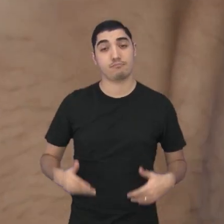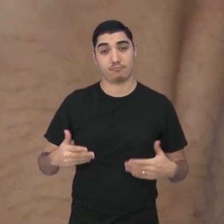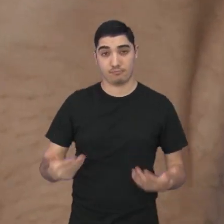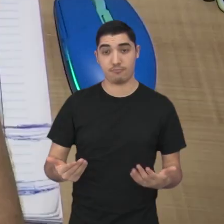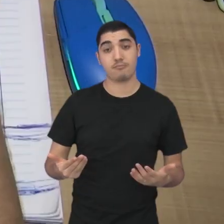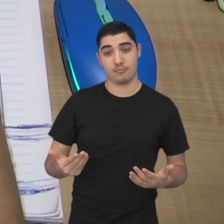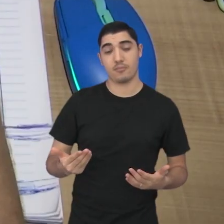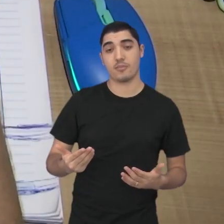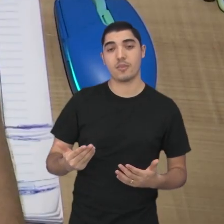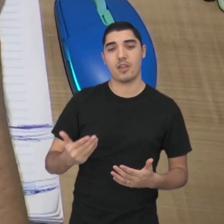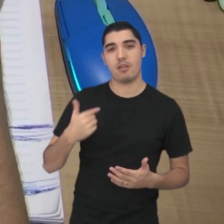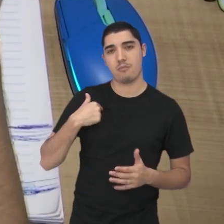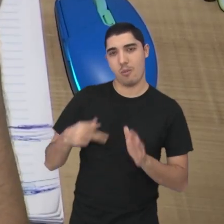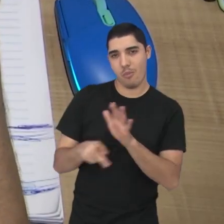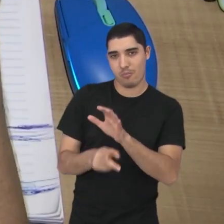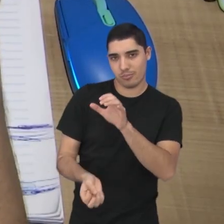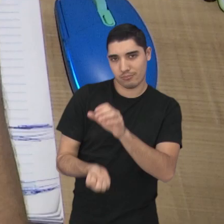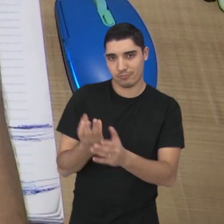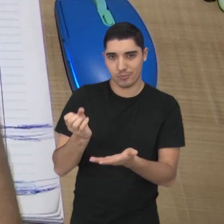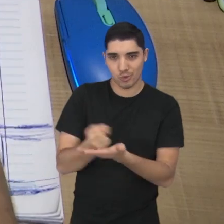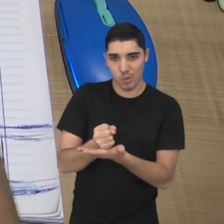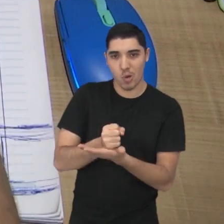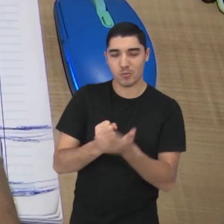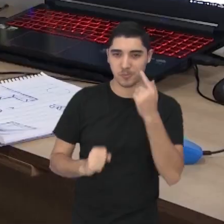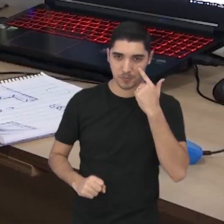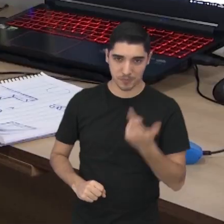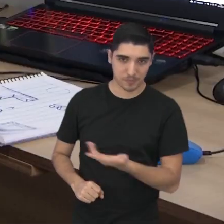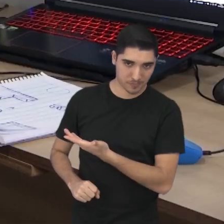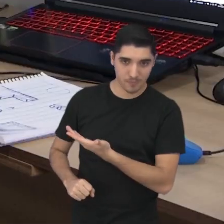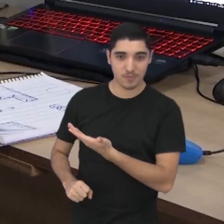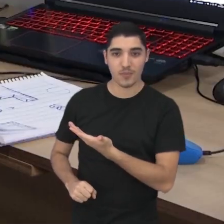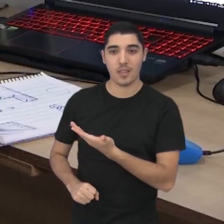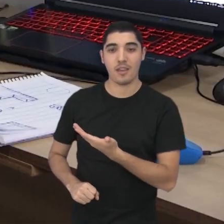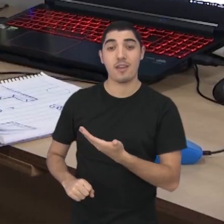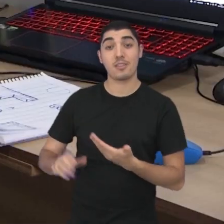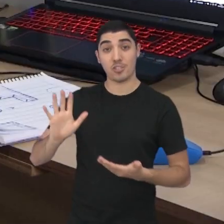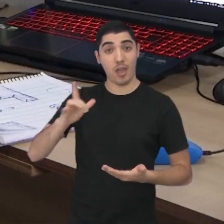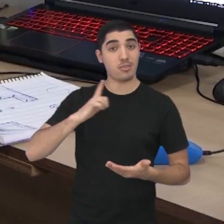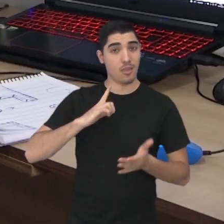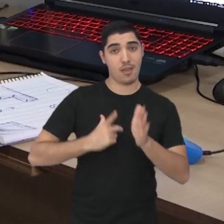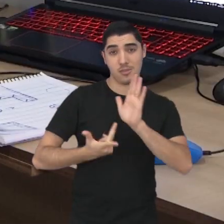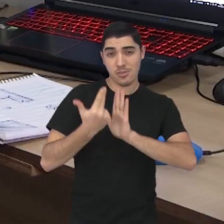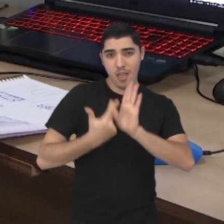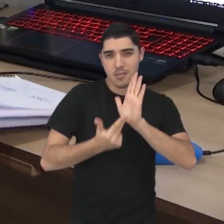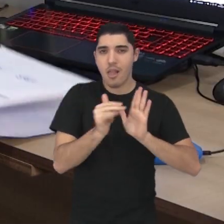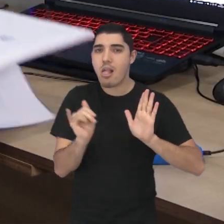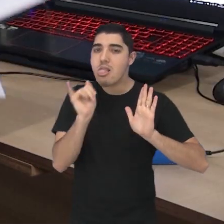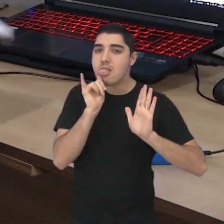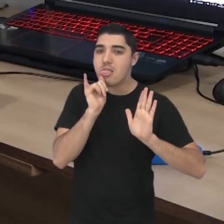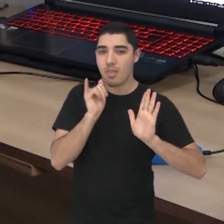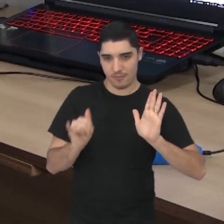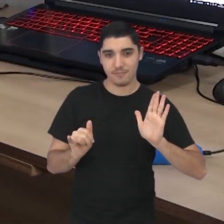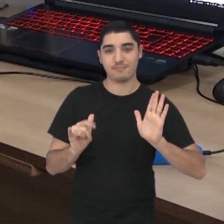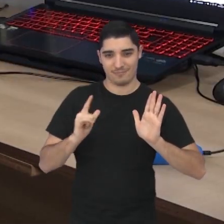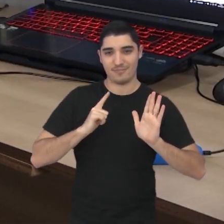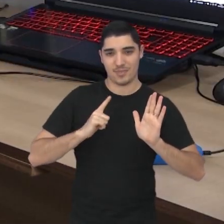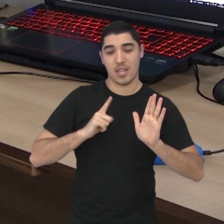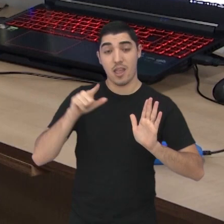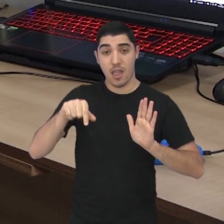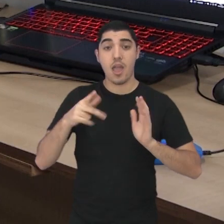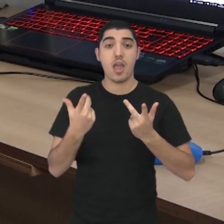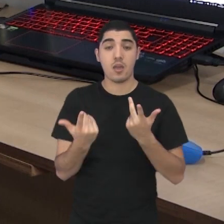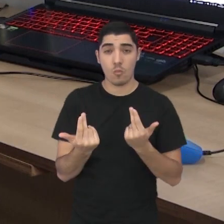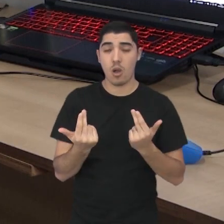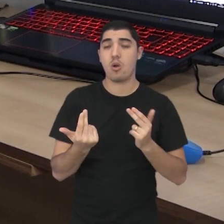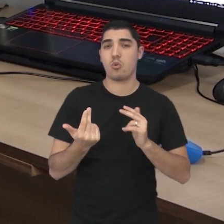Esse aqui é o Astral Adventure. A gente está desenvolvendo um jogo, tem até rascunhos dele. É